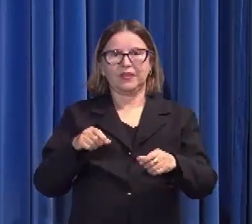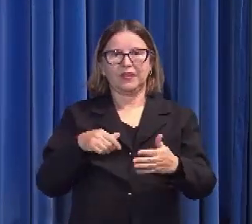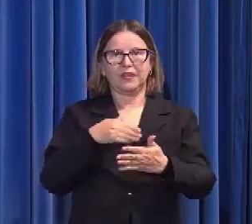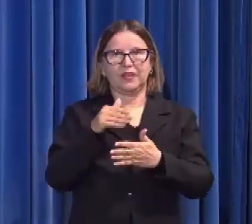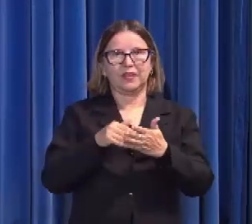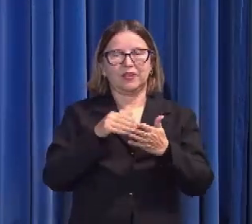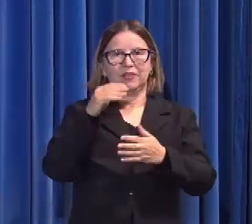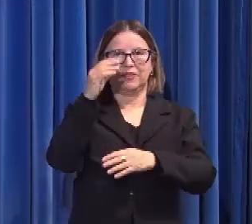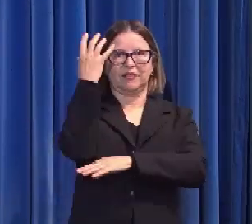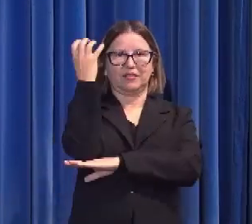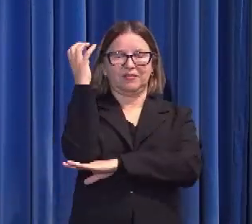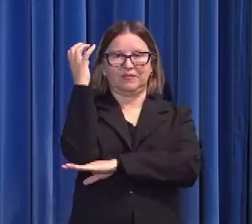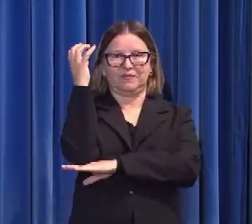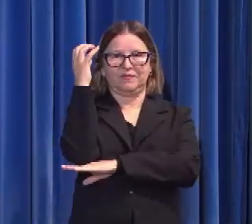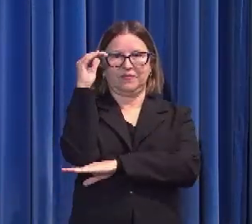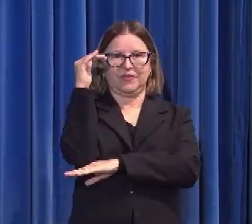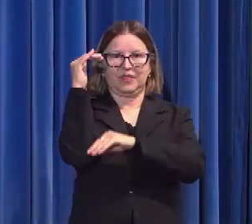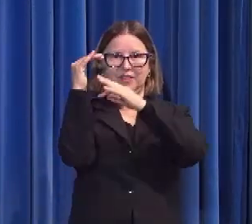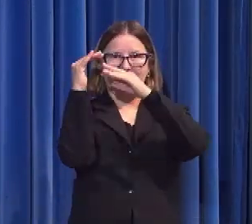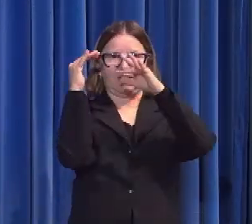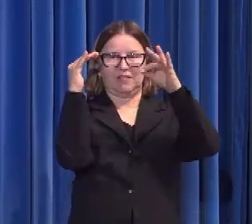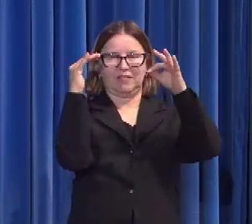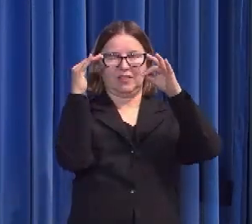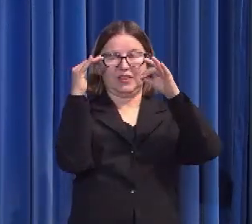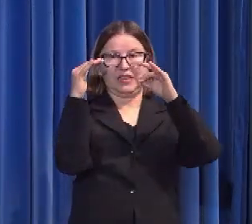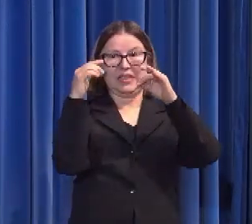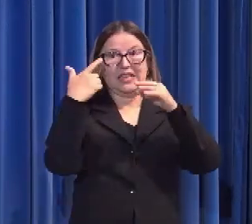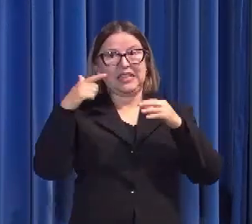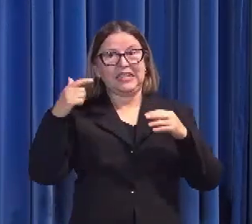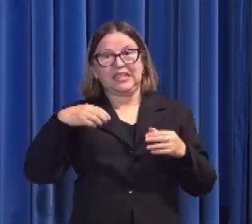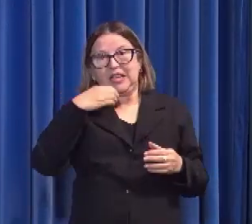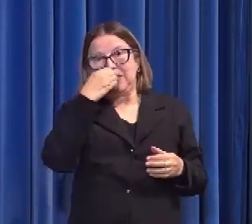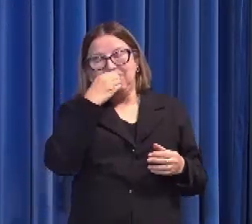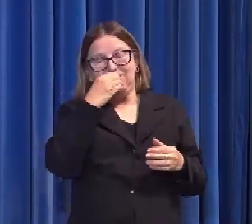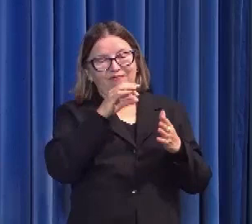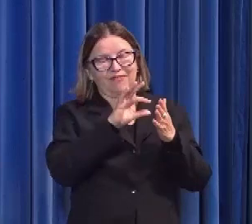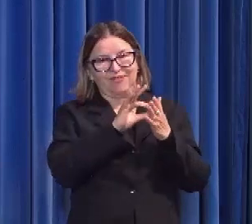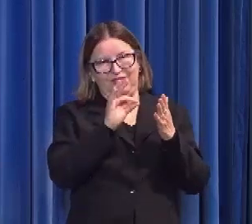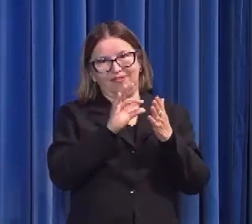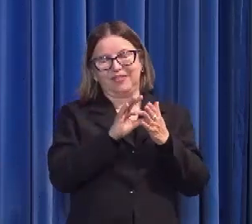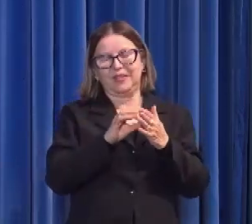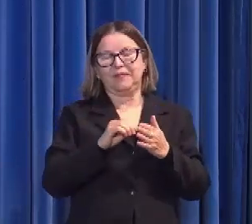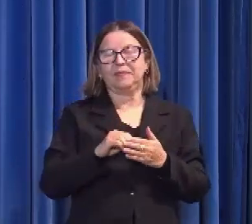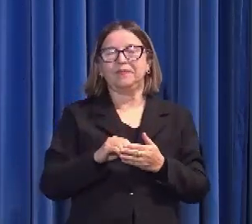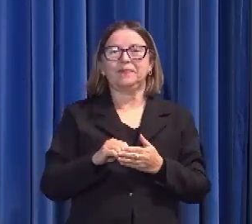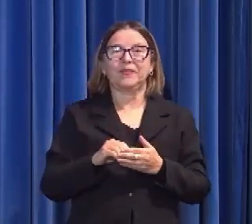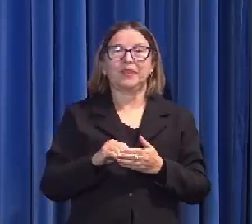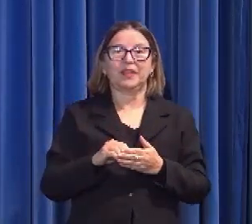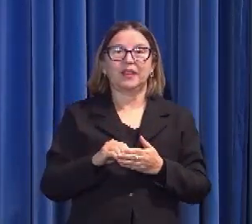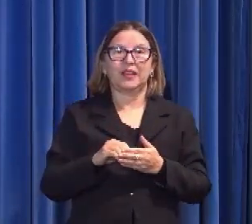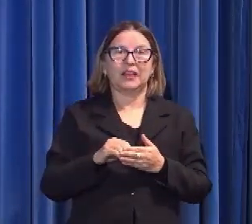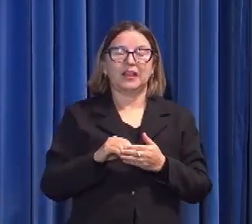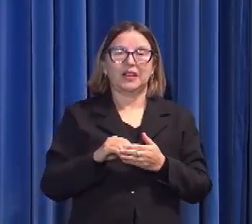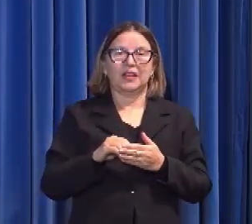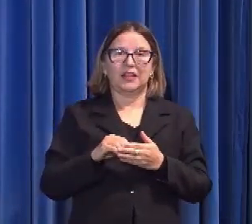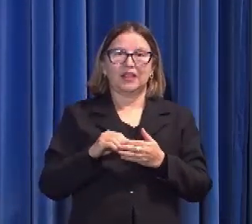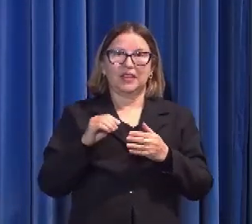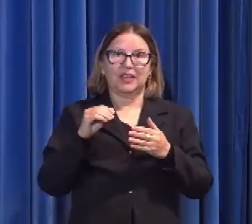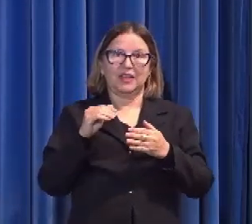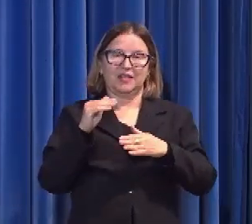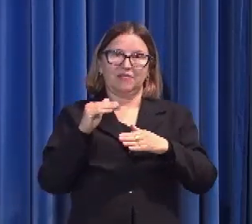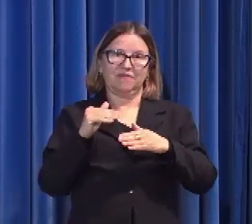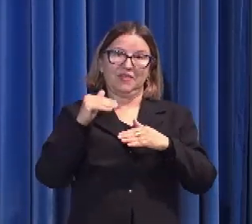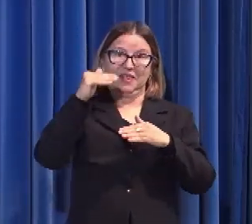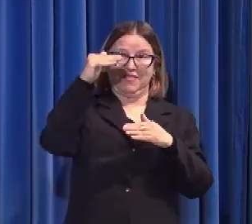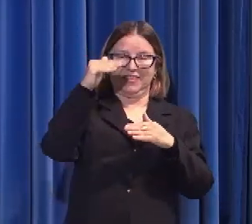e não dá fruto ele levanta outra versão diz poda para que de fruto